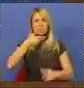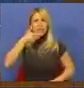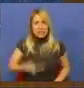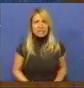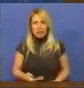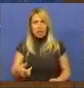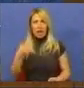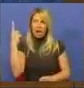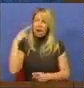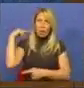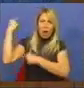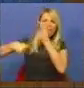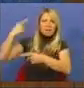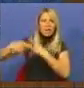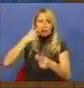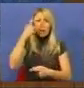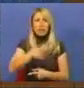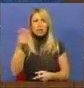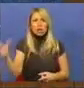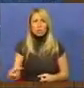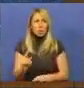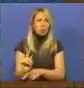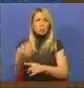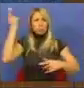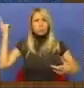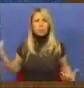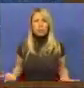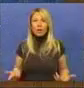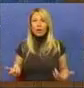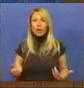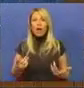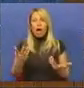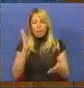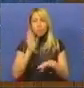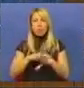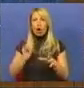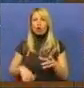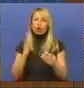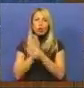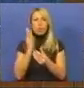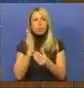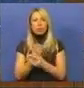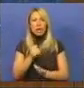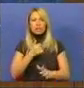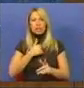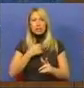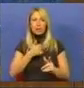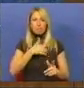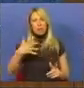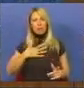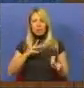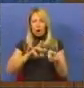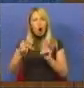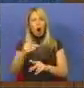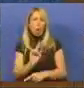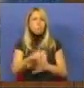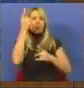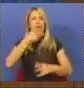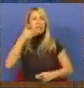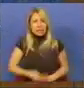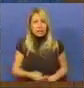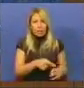tradição desta gente, através de um processo de empresarialização que deita fora esse saber acumulado. Essa é